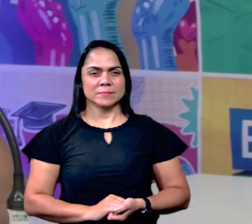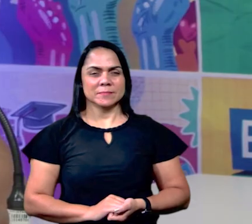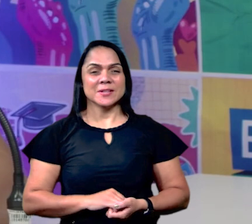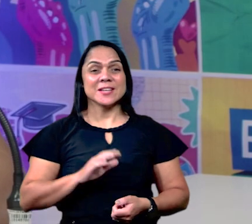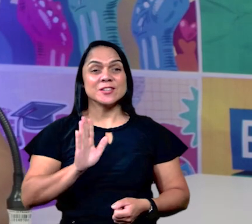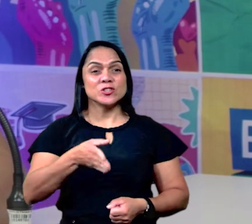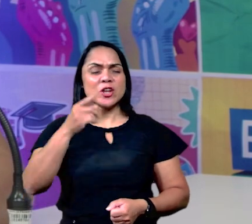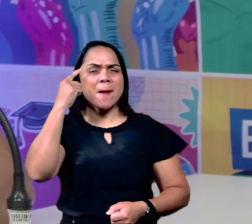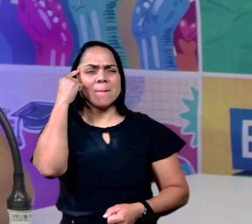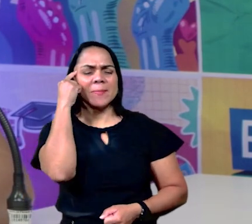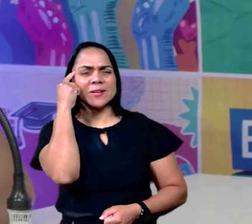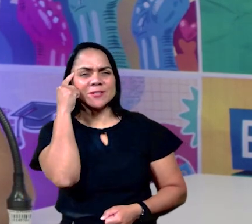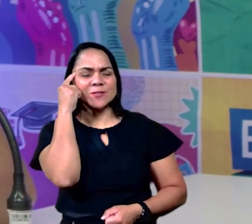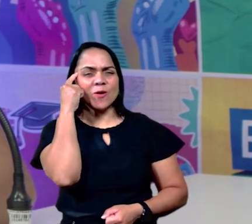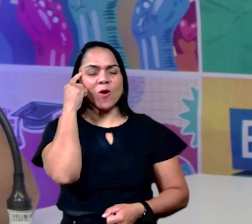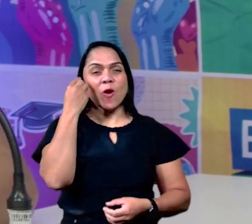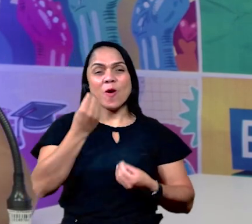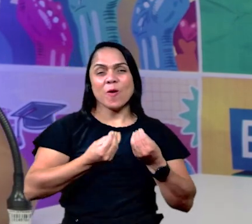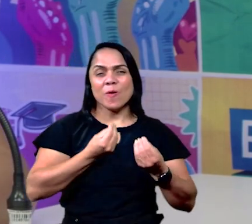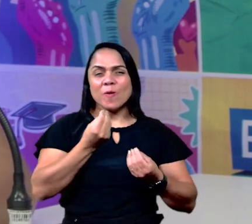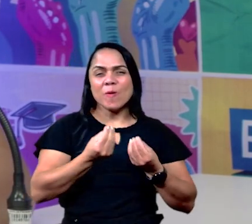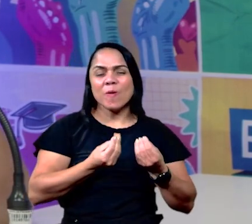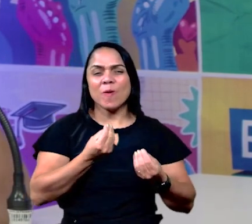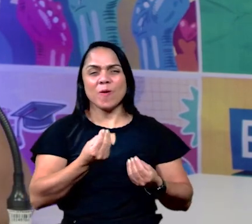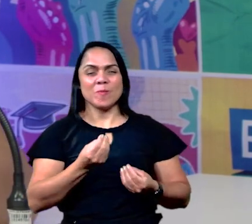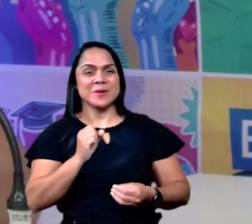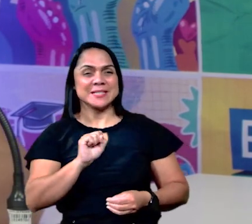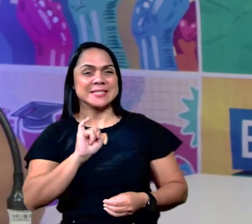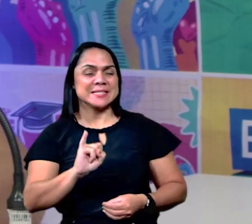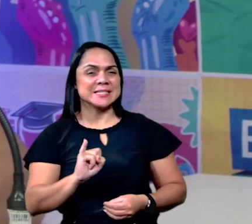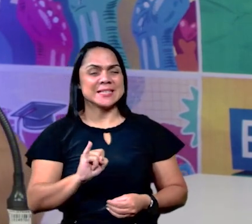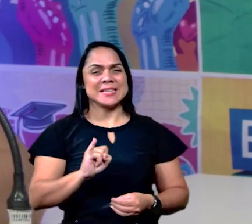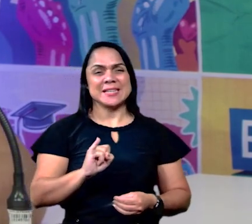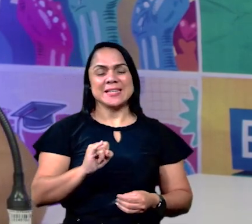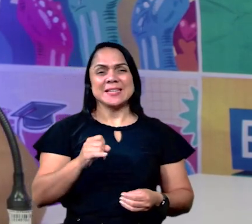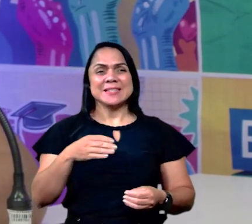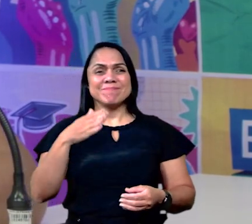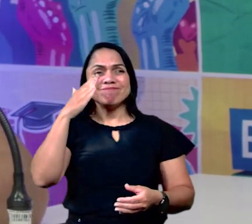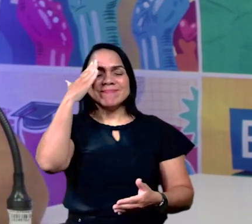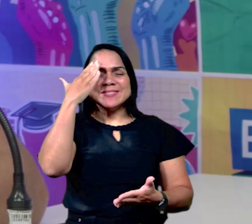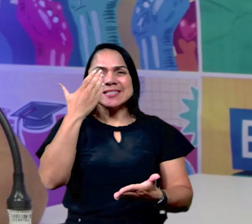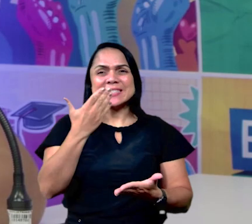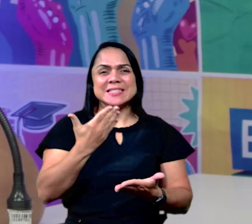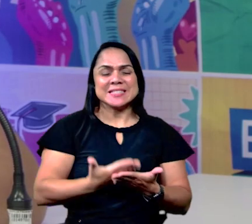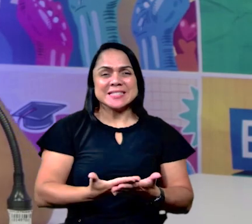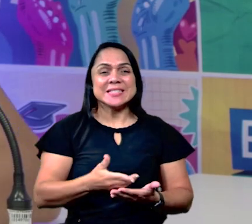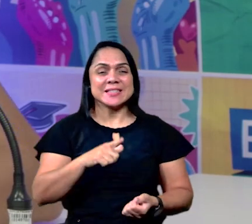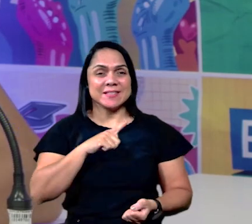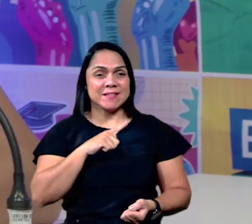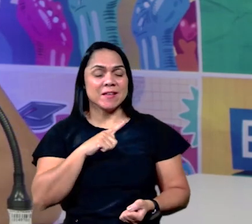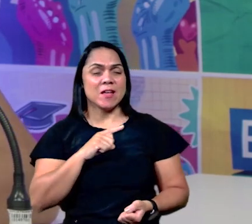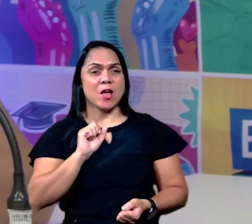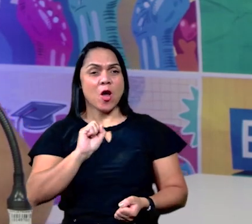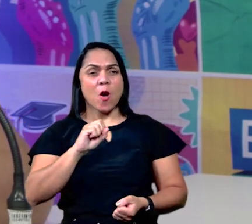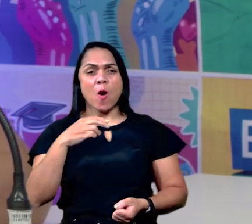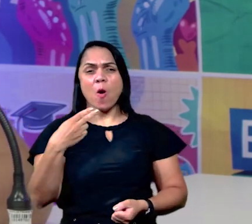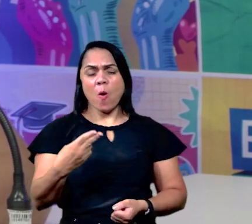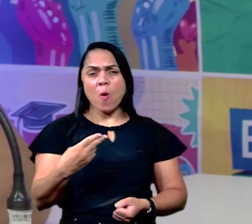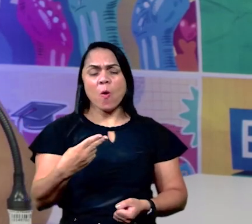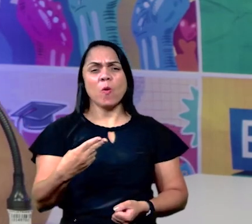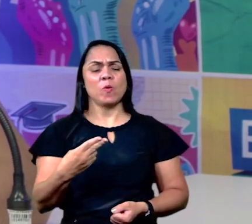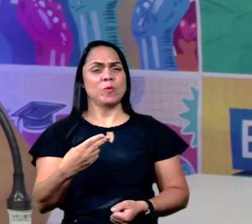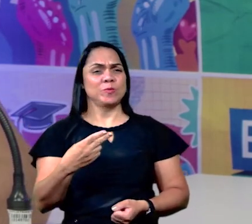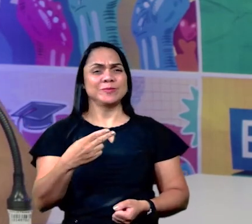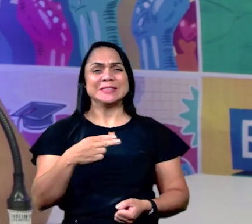Você já parou para pensar como seria se você fosse impedido de seguir a sua religião ou então não pudesse exercer aquilo